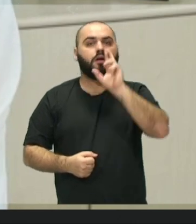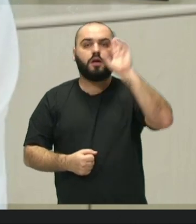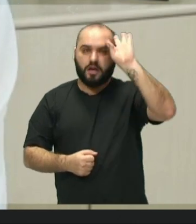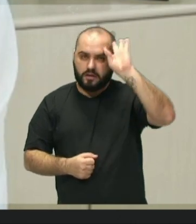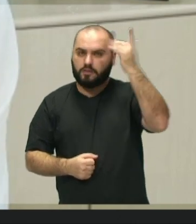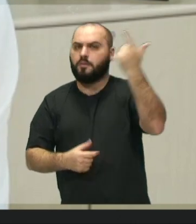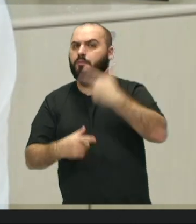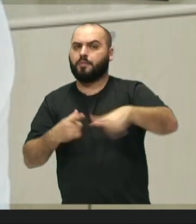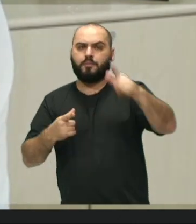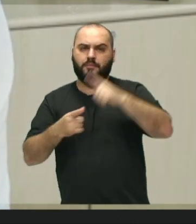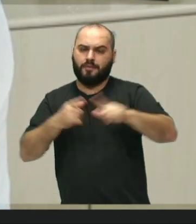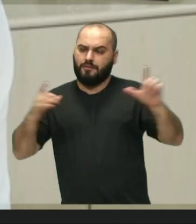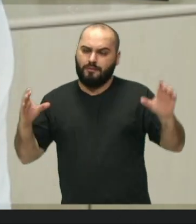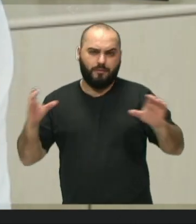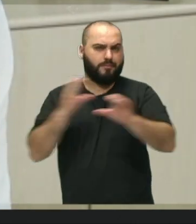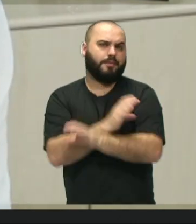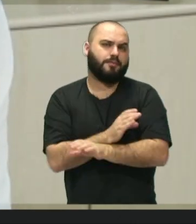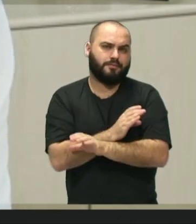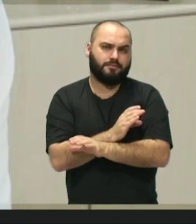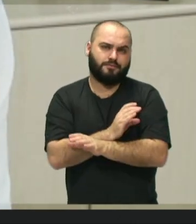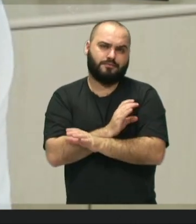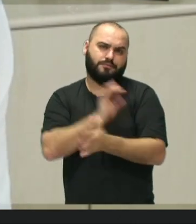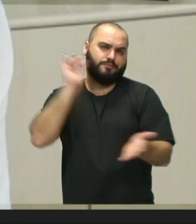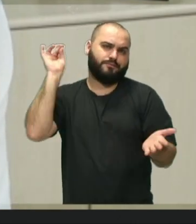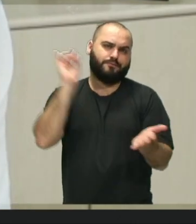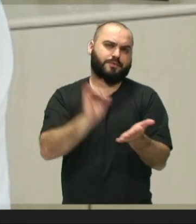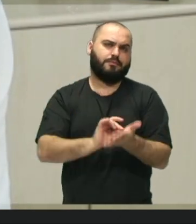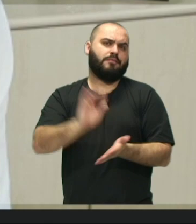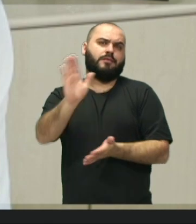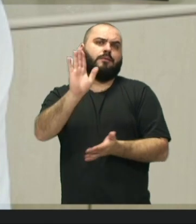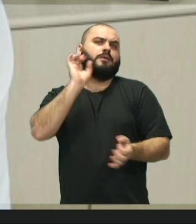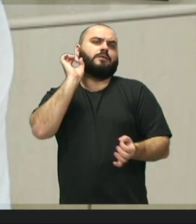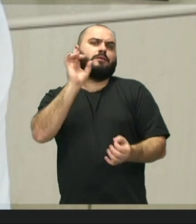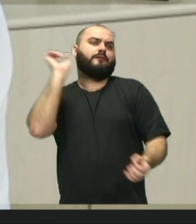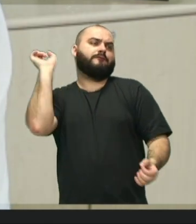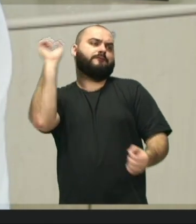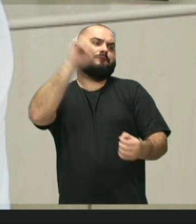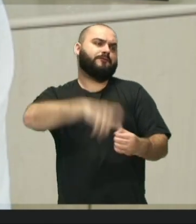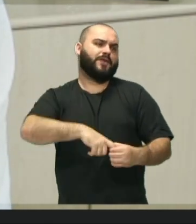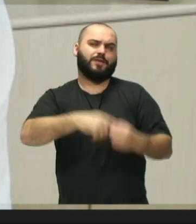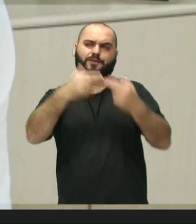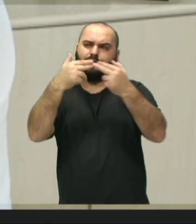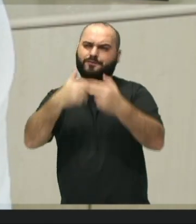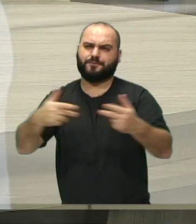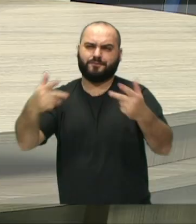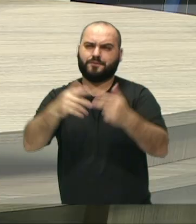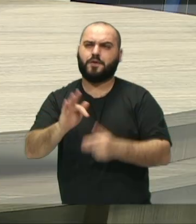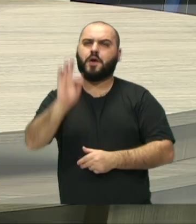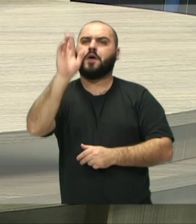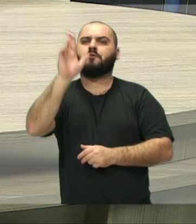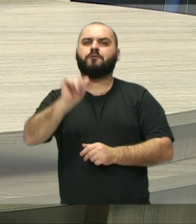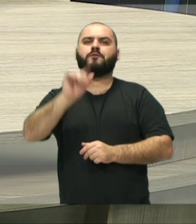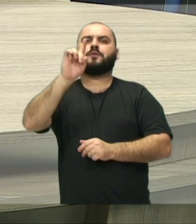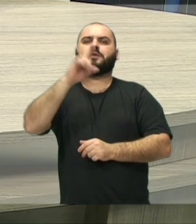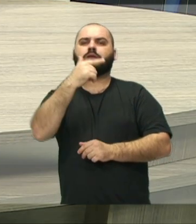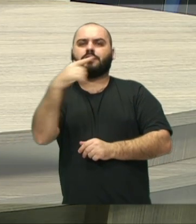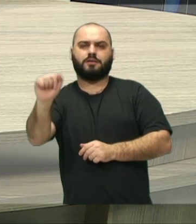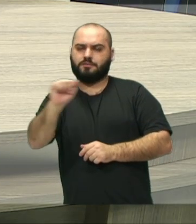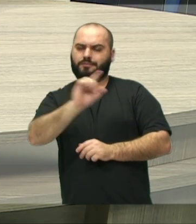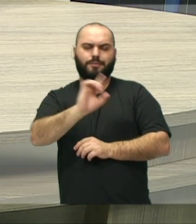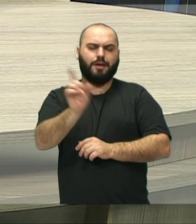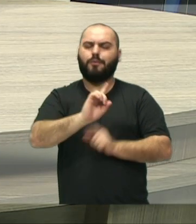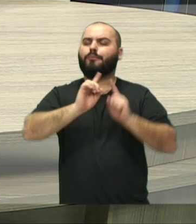daquele espaço, desde não só o restabelecimento de toda aquela situação da fundação, como também